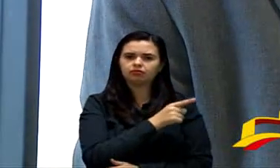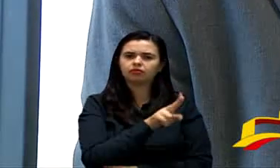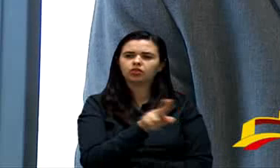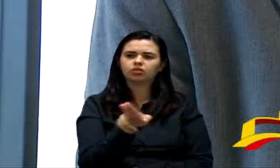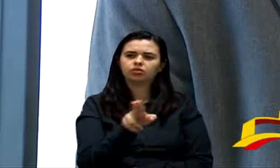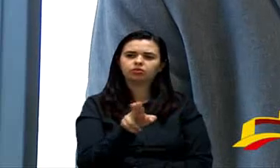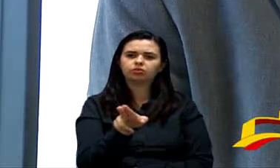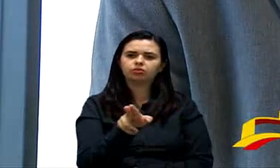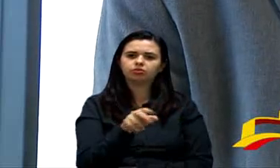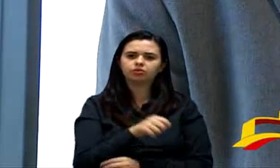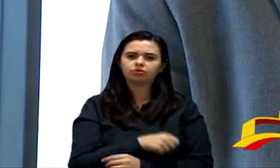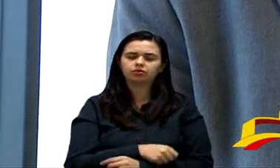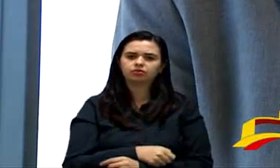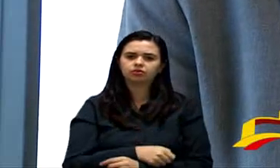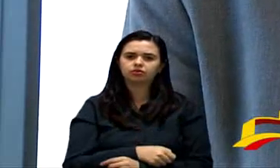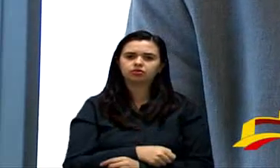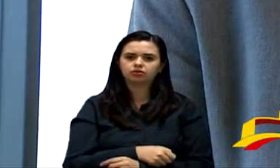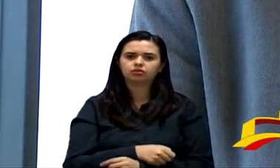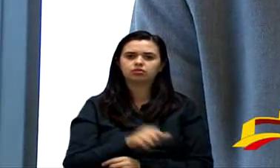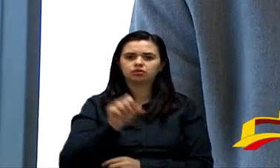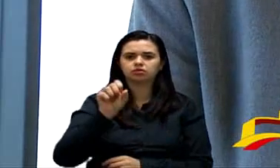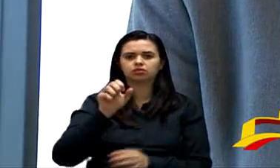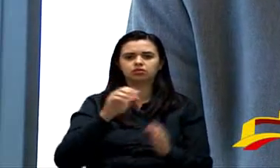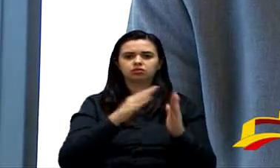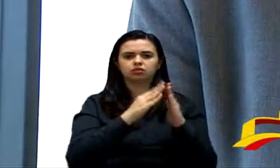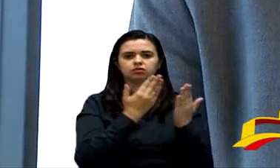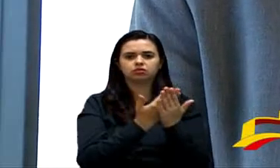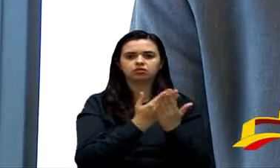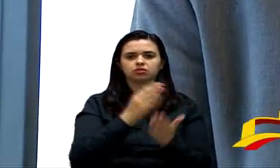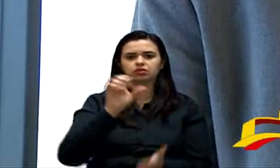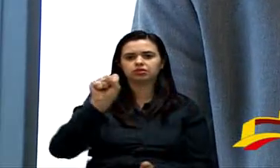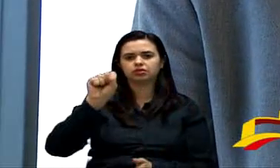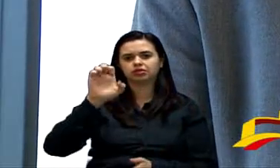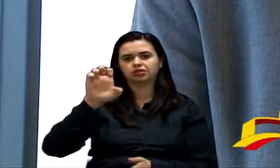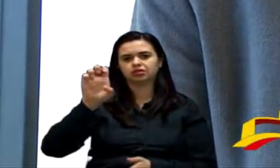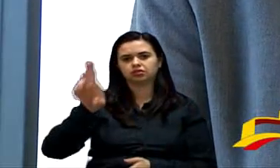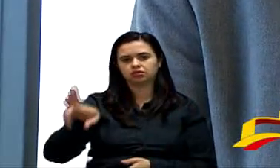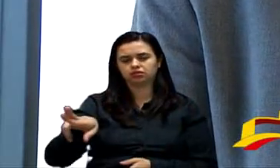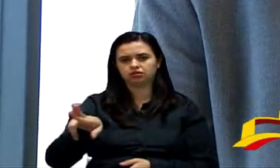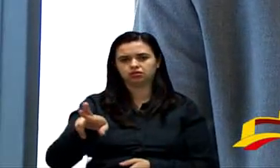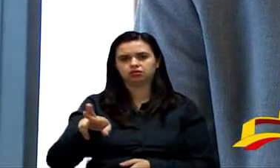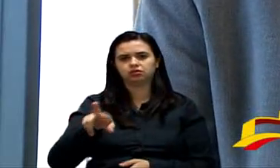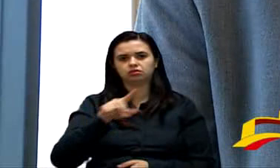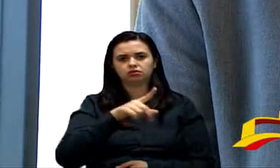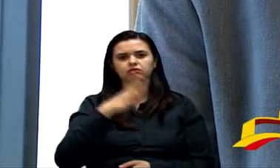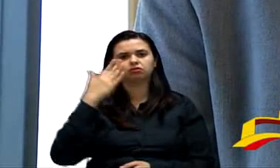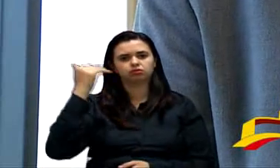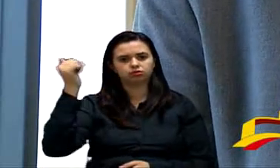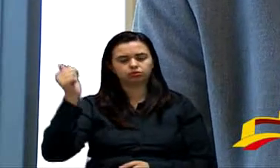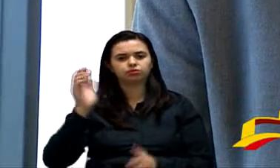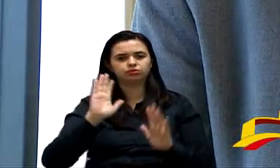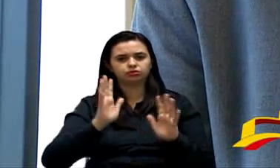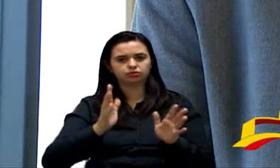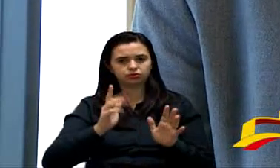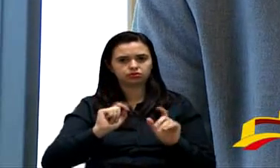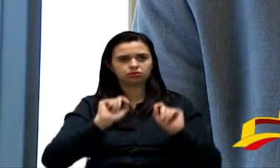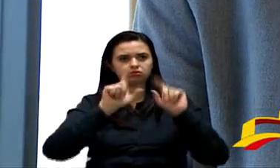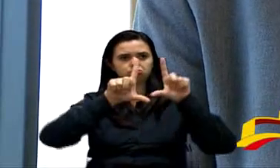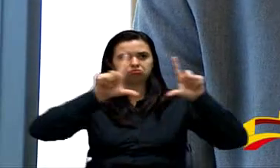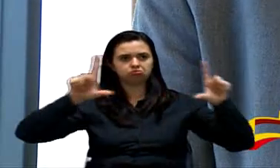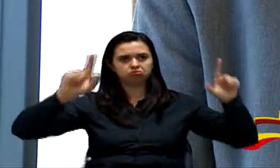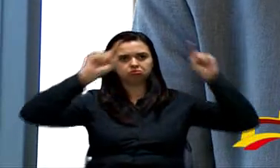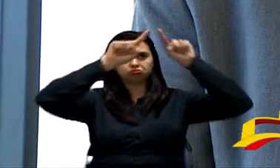senhores? Hã? Colégio C, famoso aqui na cidade, e fez esse mural lindo de destaque,